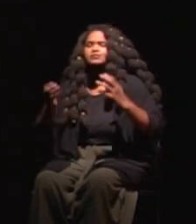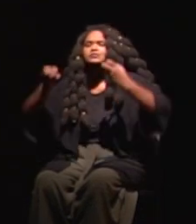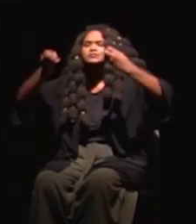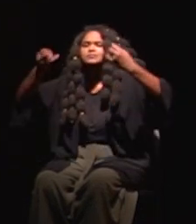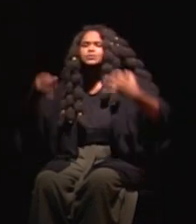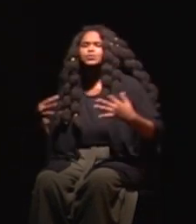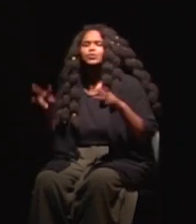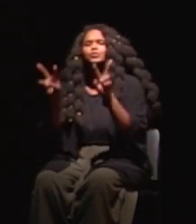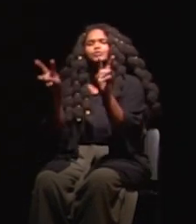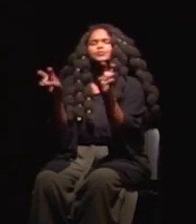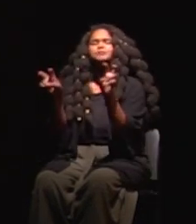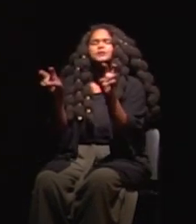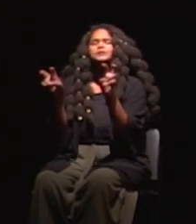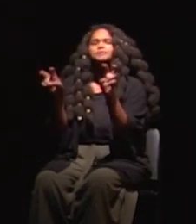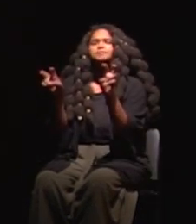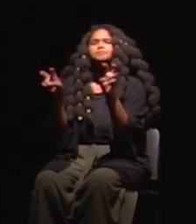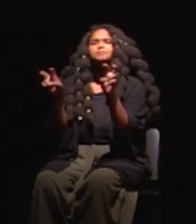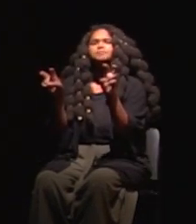questão